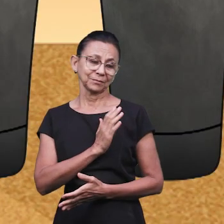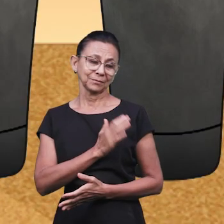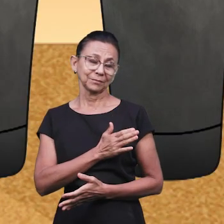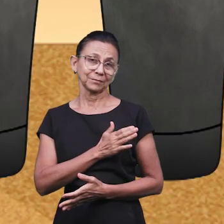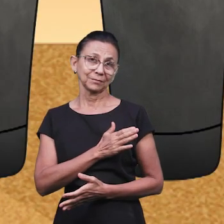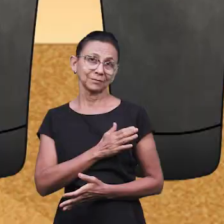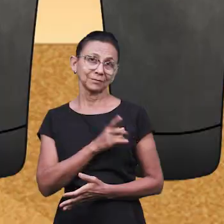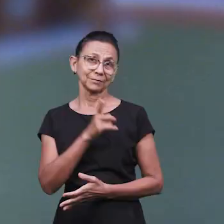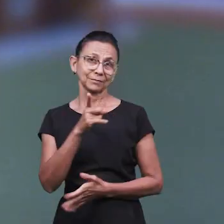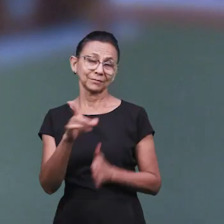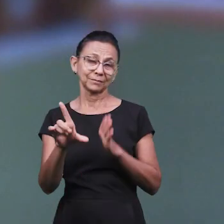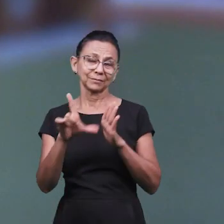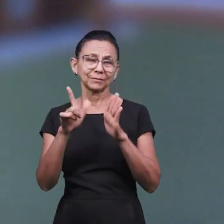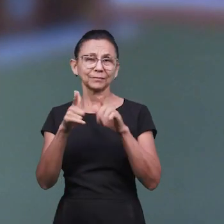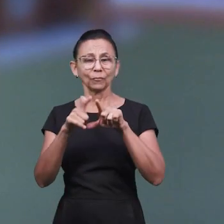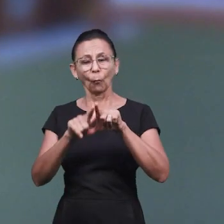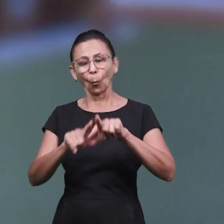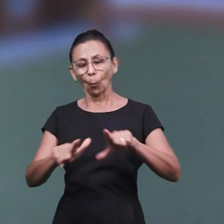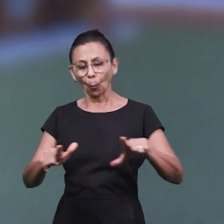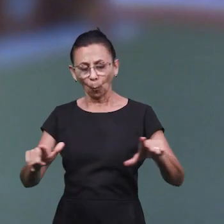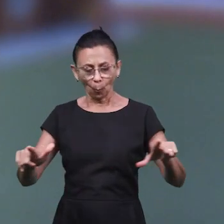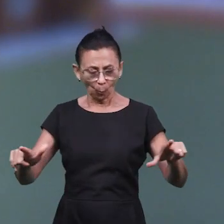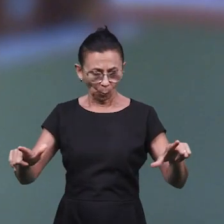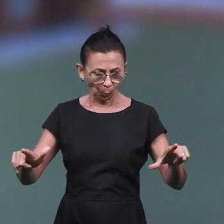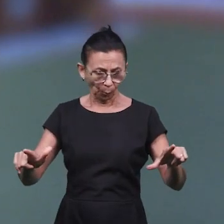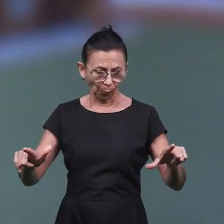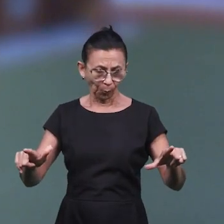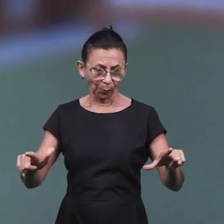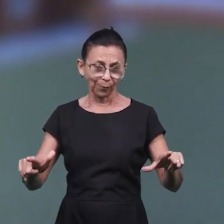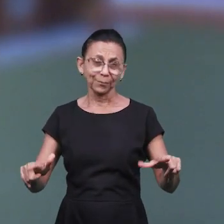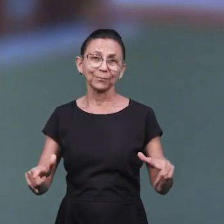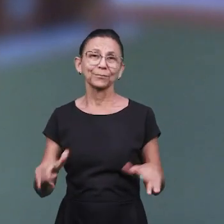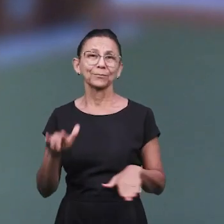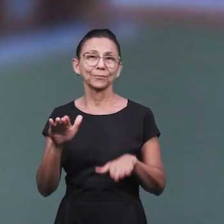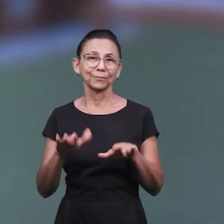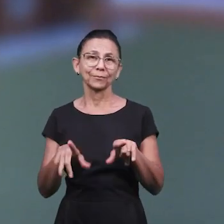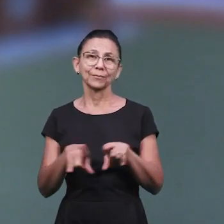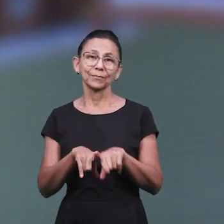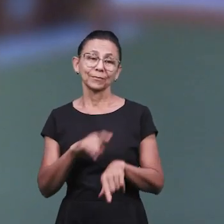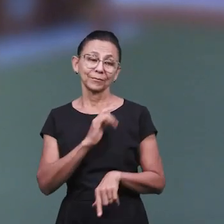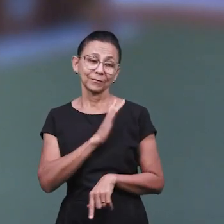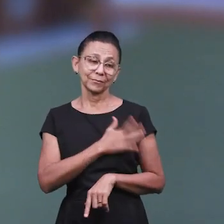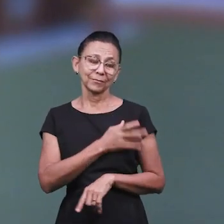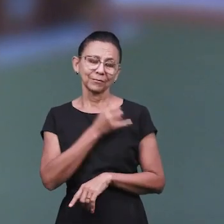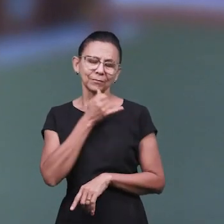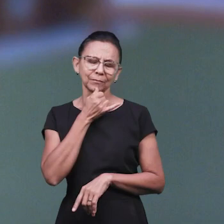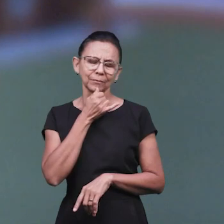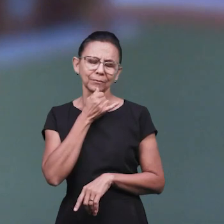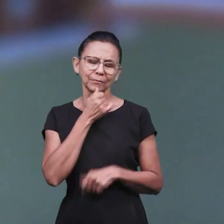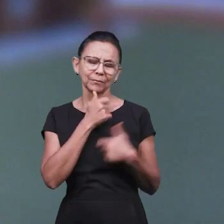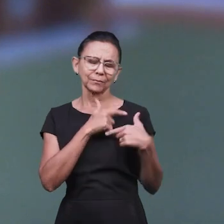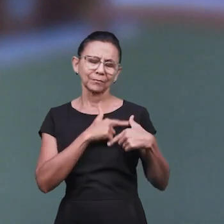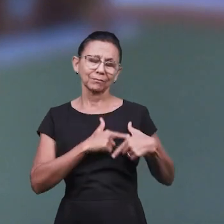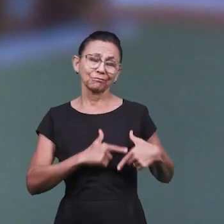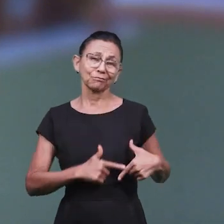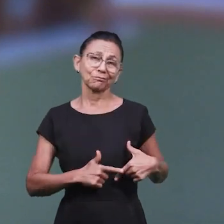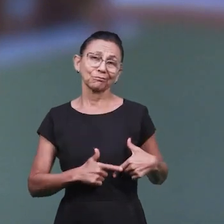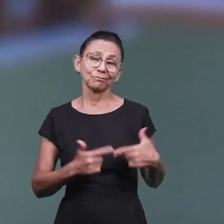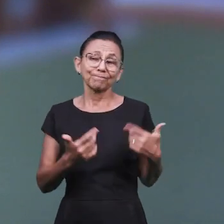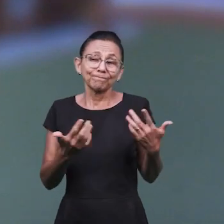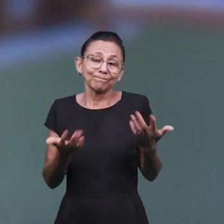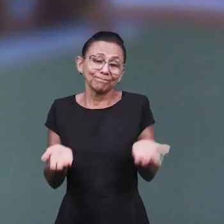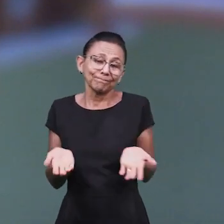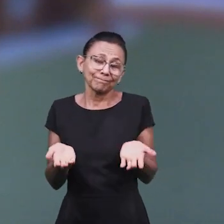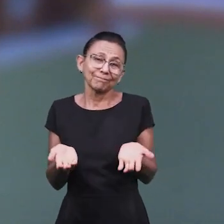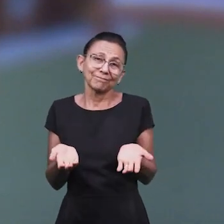estavam vazias. Muitas vezes, o coração do homem está assim, triste, vazio, sem